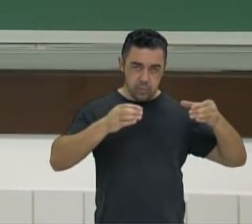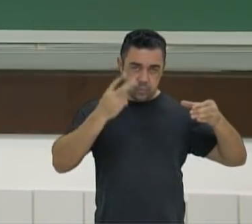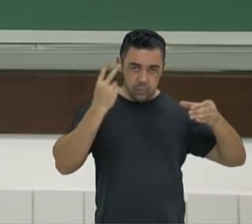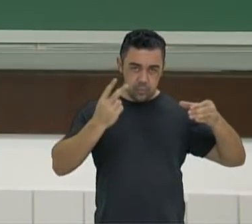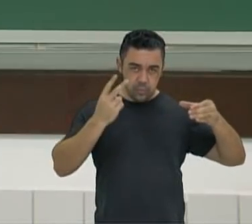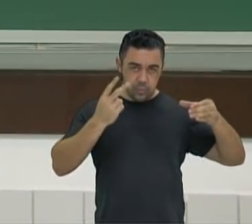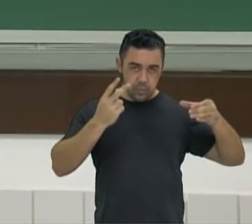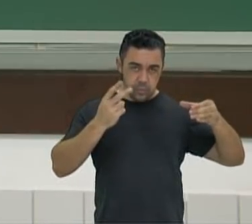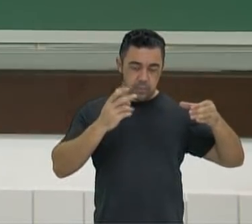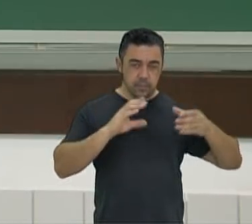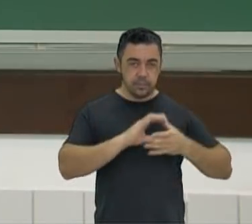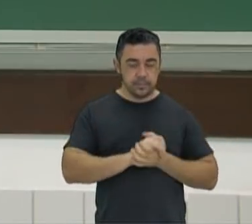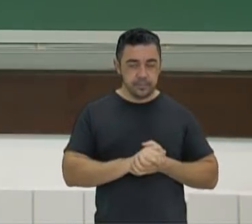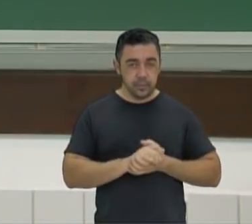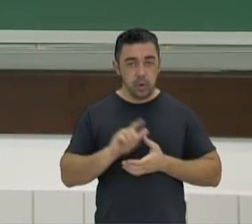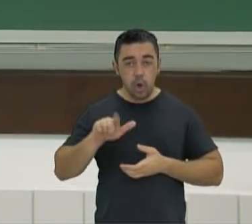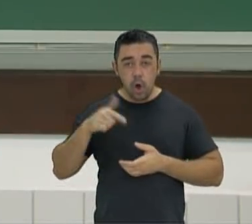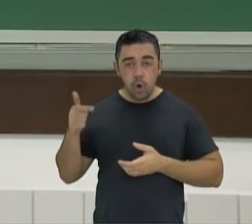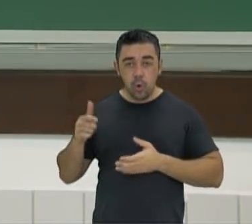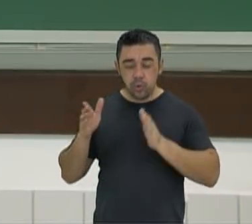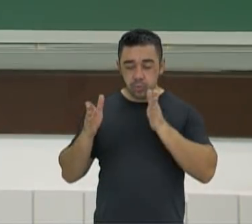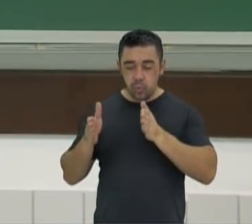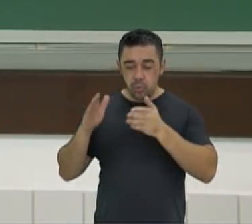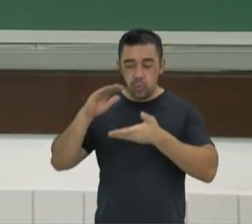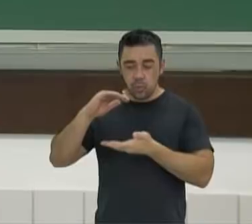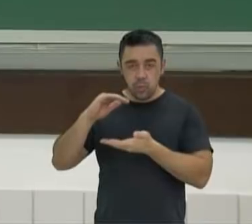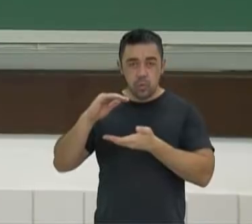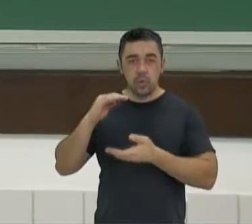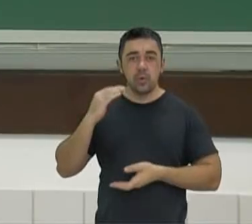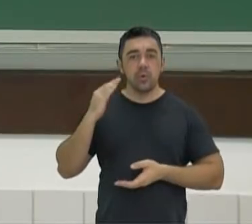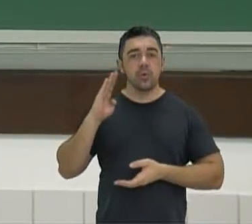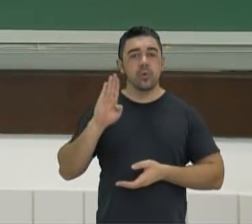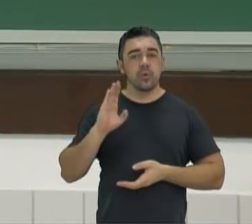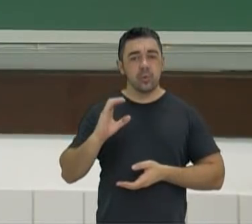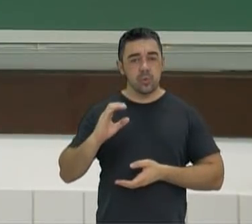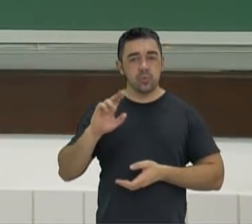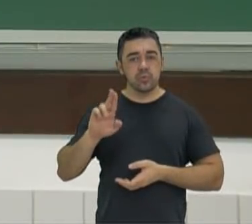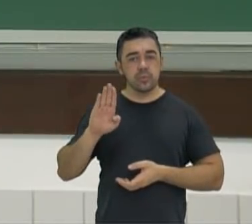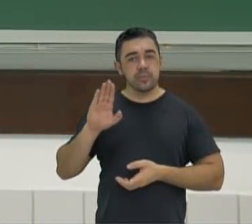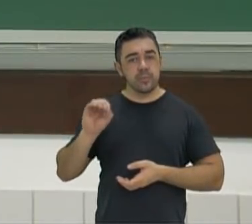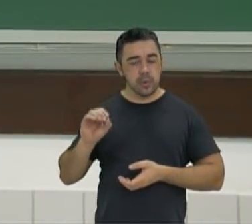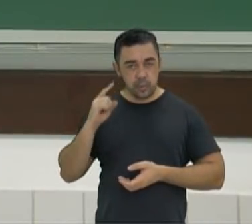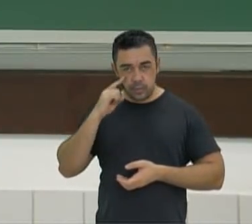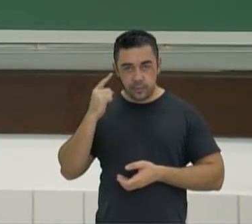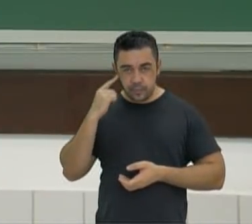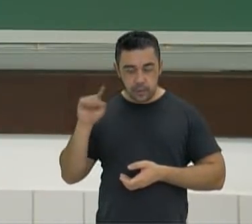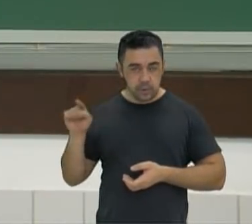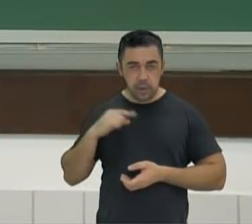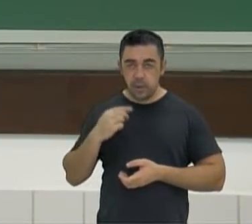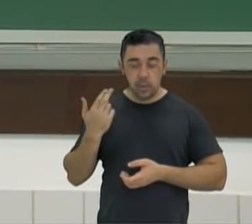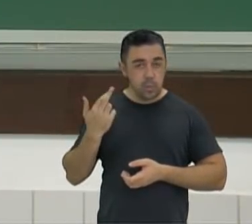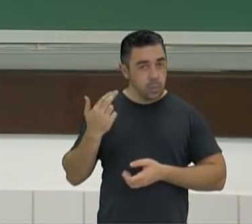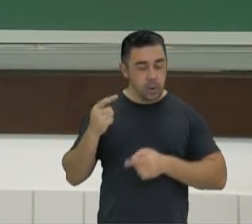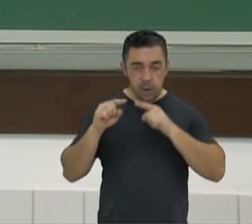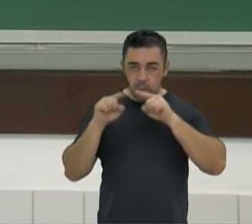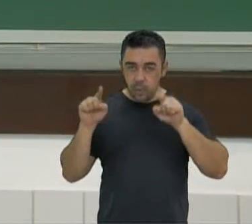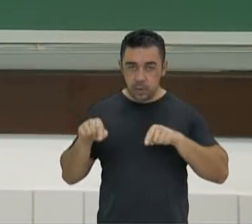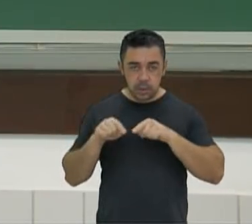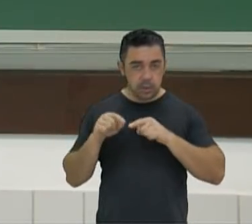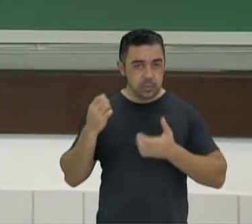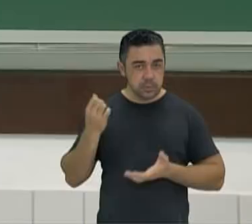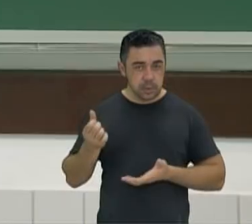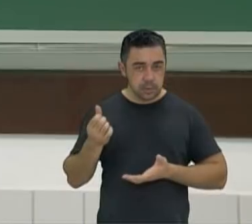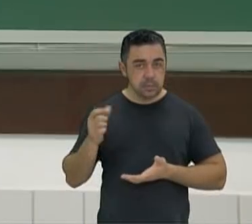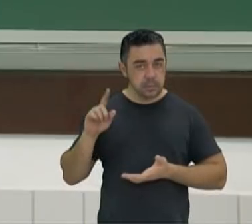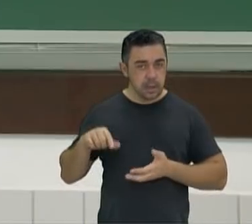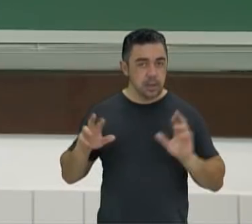quadradas e as faces laterais retângulos. E aqui, o que acontece no cubo? As 6 faces são quadrados, então